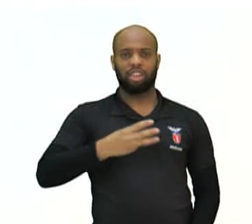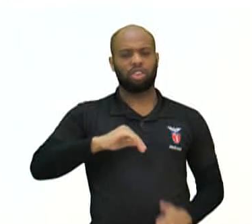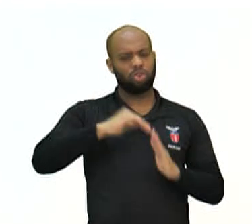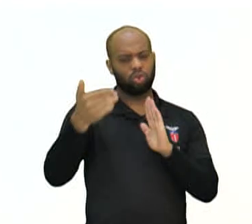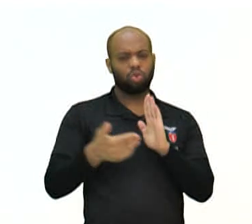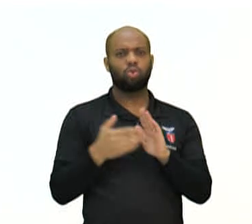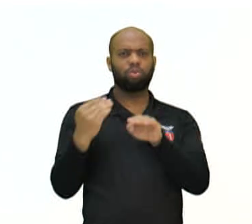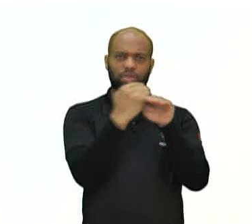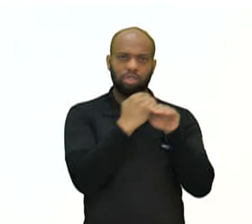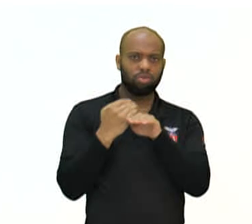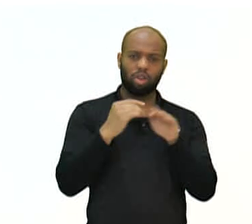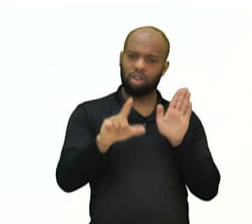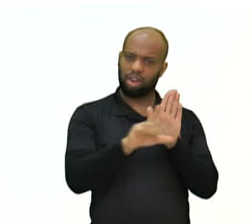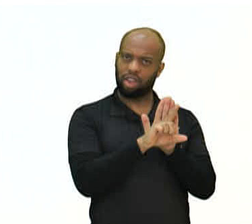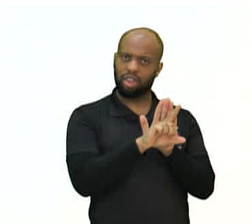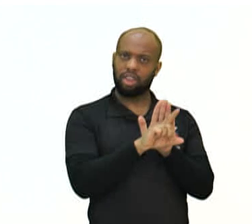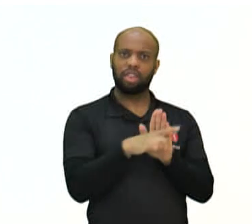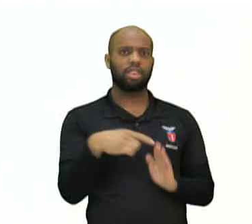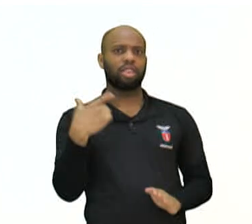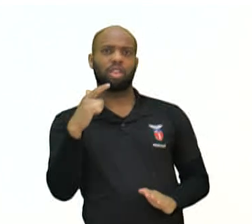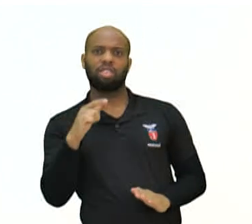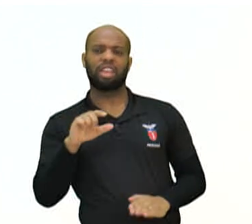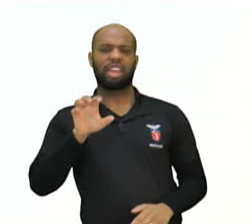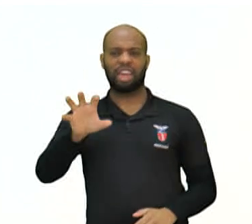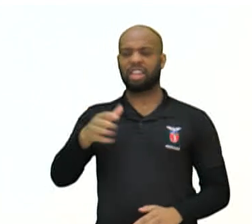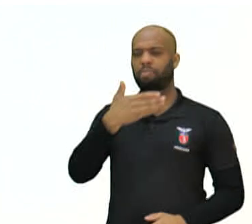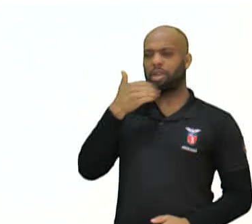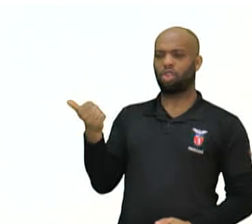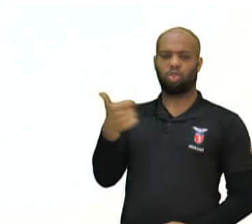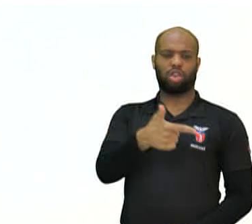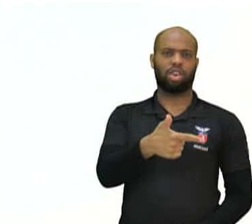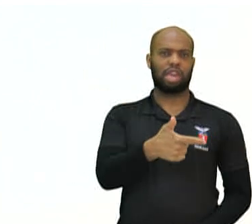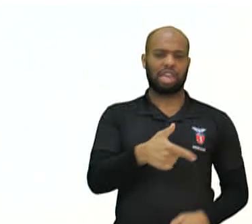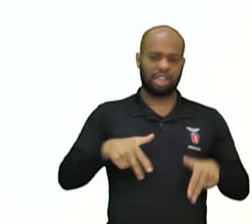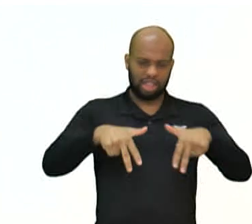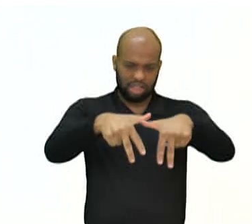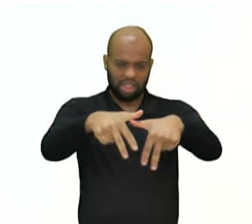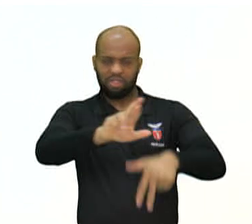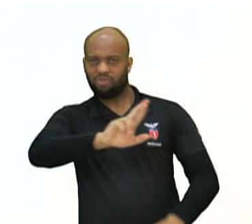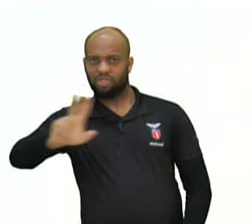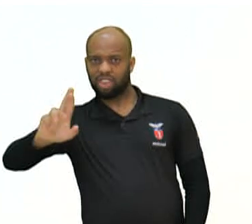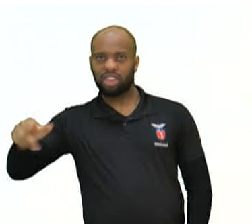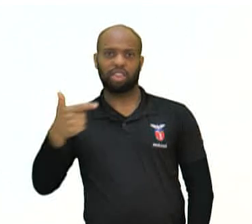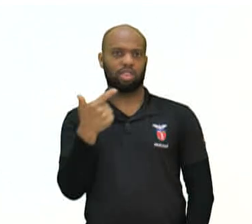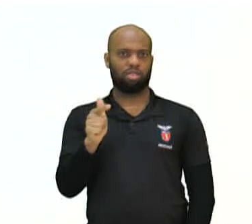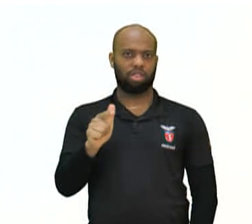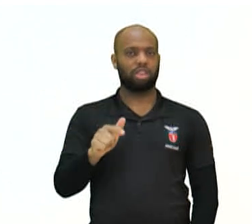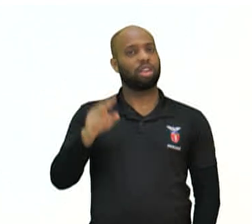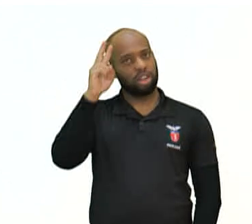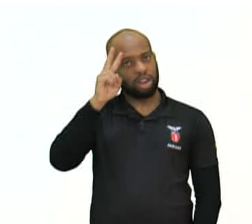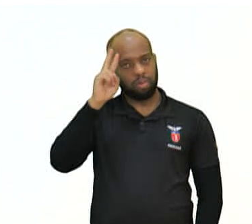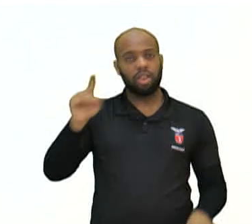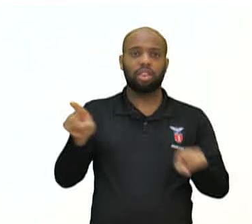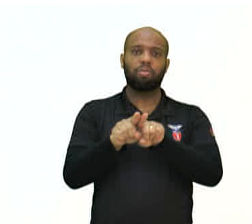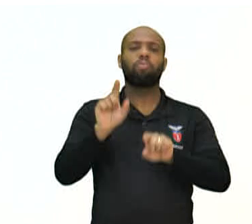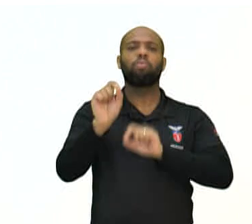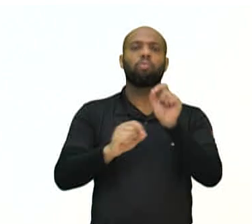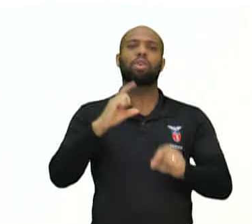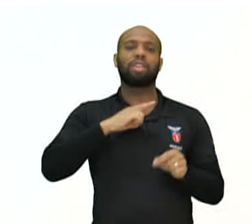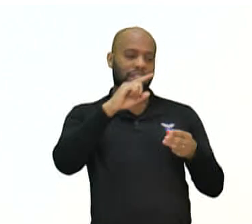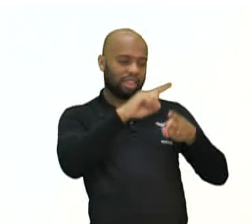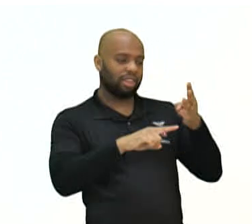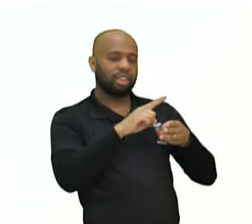lei, não haverá privilégios nem distinções de sexos. Recordamos uma vez mais que são 3